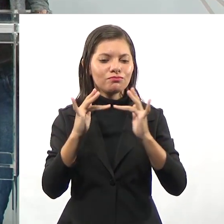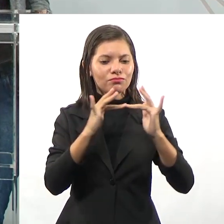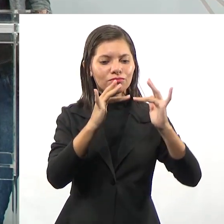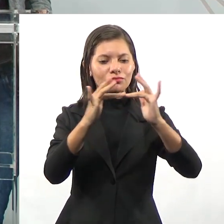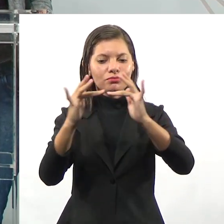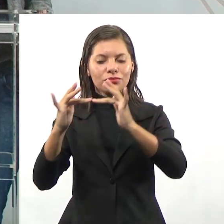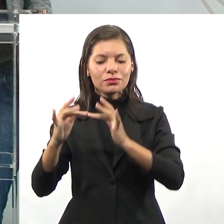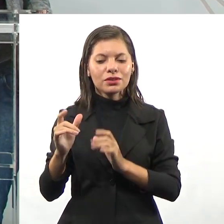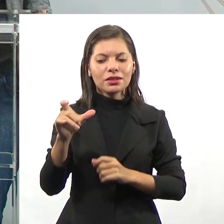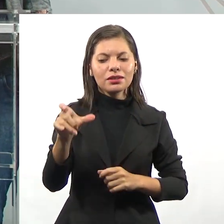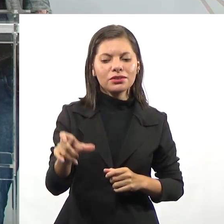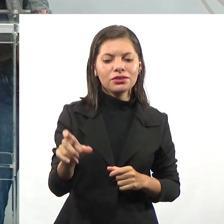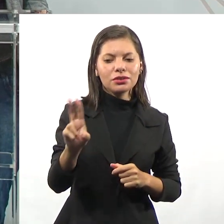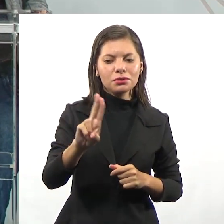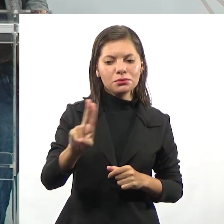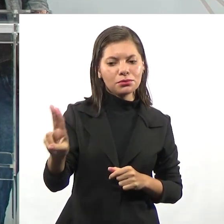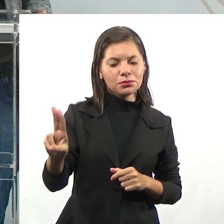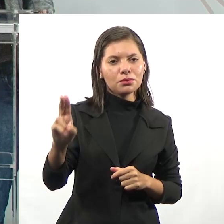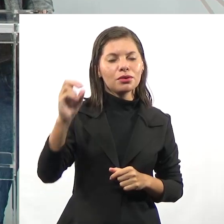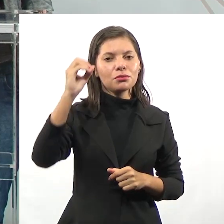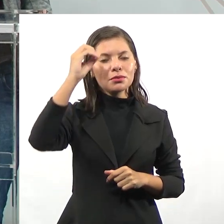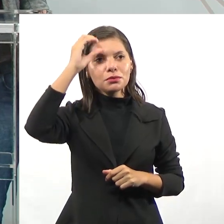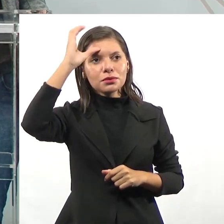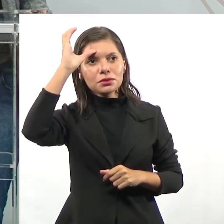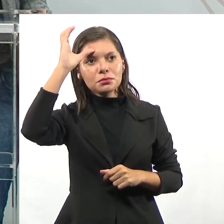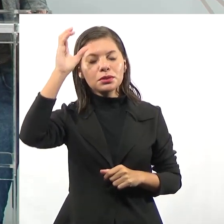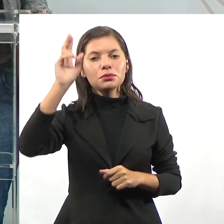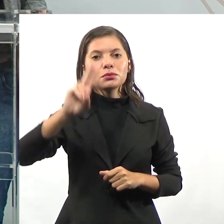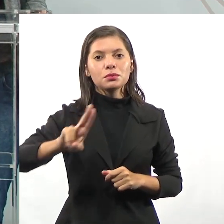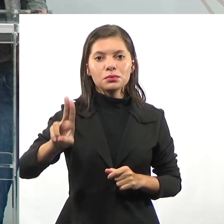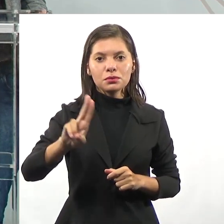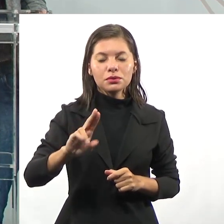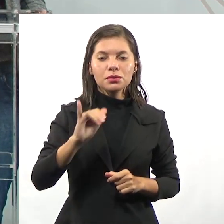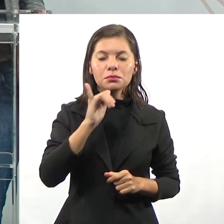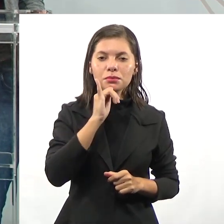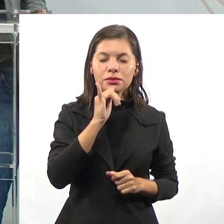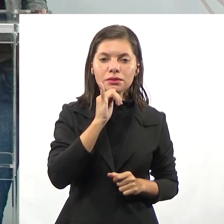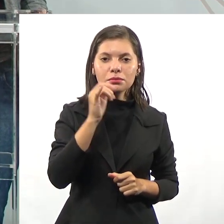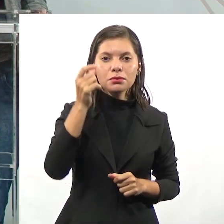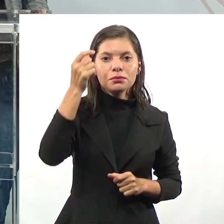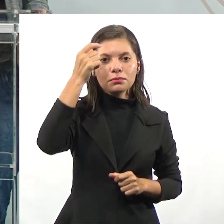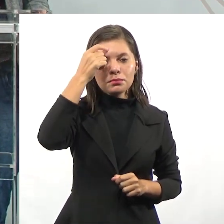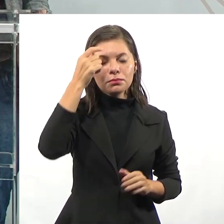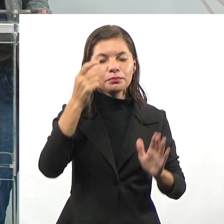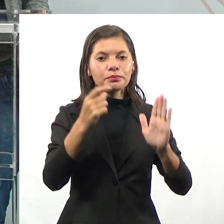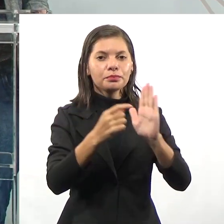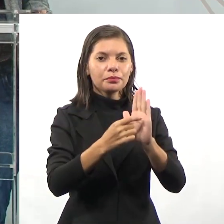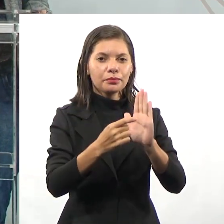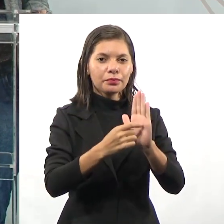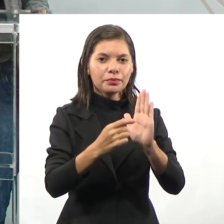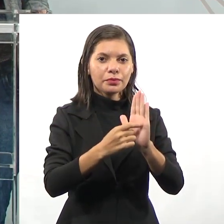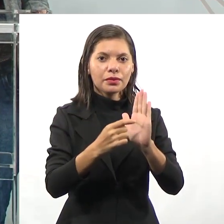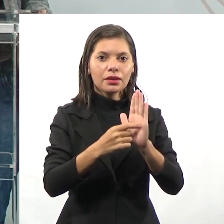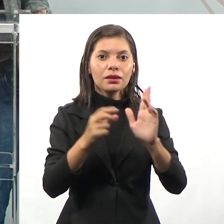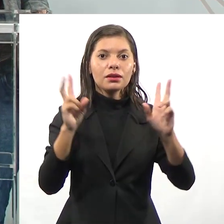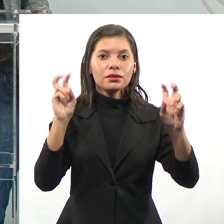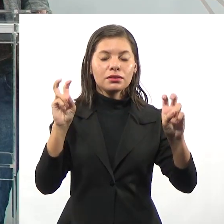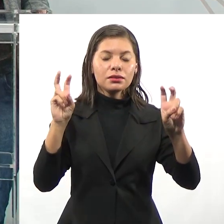interagir de forma mais precisa com o usuário, com mais conhecimento. Isso utilizando, por exemplo, da inteligência